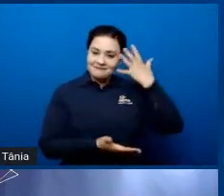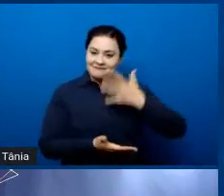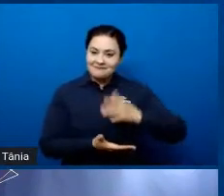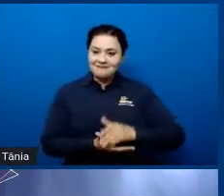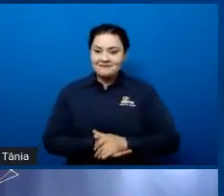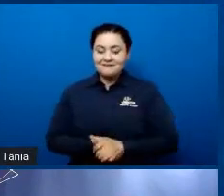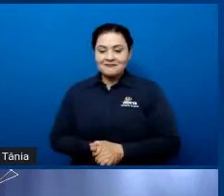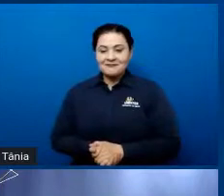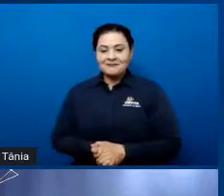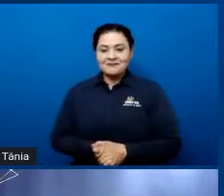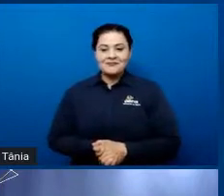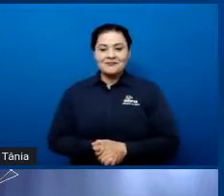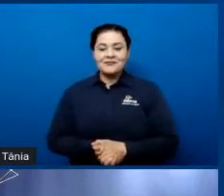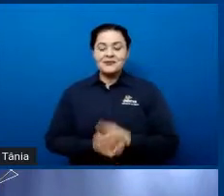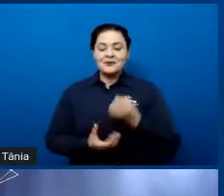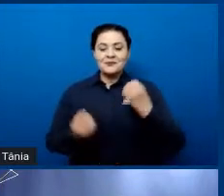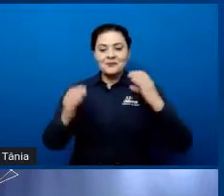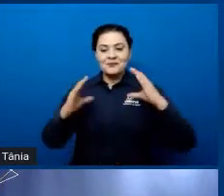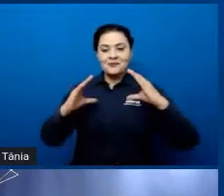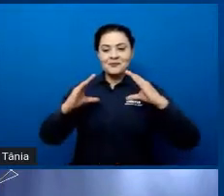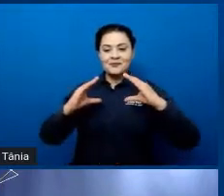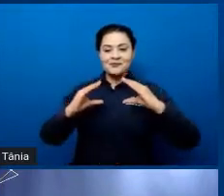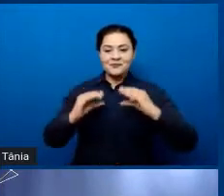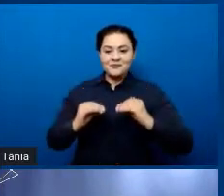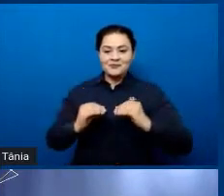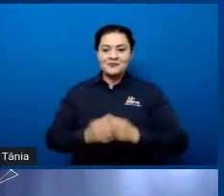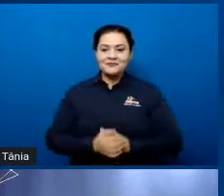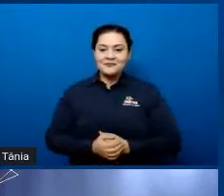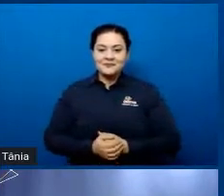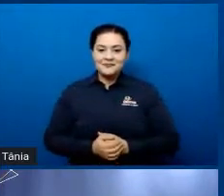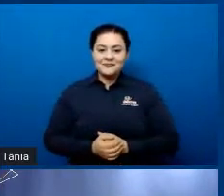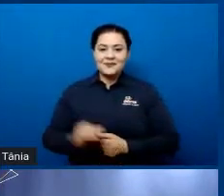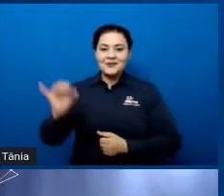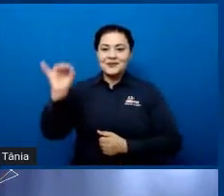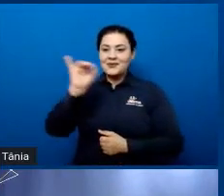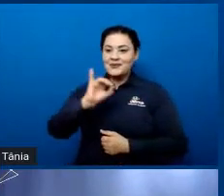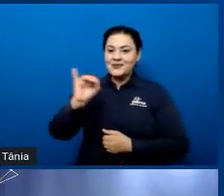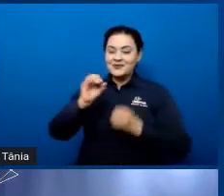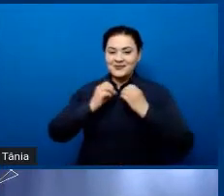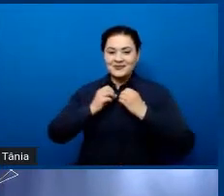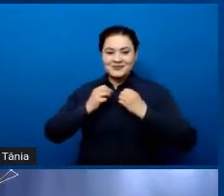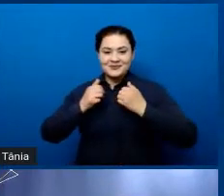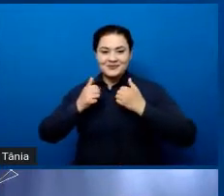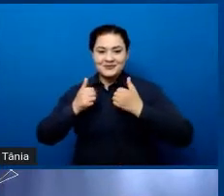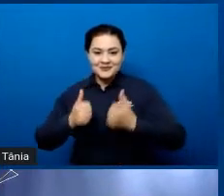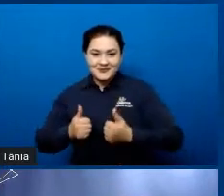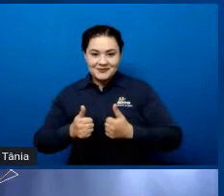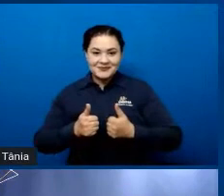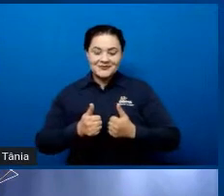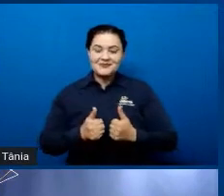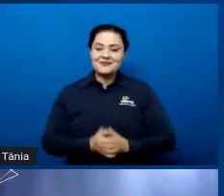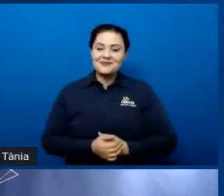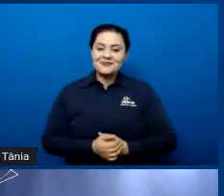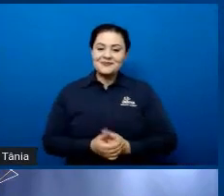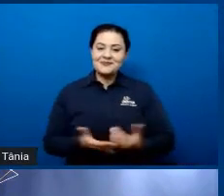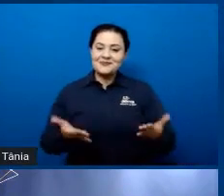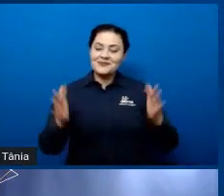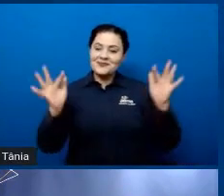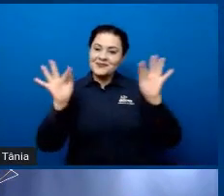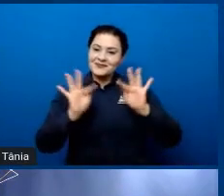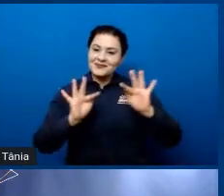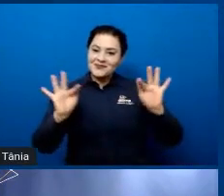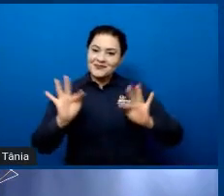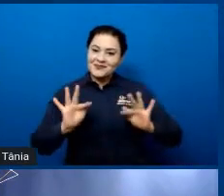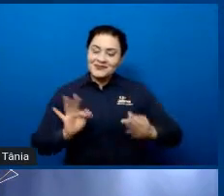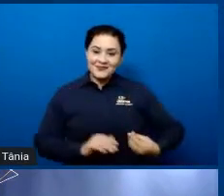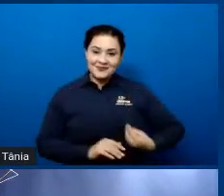Elisa. Boa noite, quer dizer, boa noite. Oi, gente, tudo bem com vocês? Muito feliz em estar